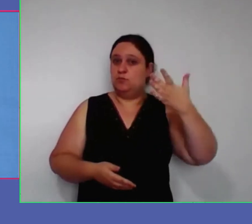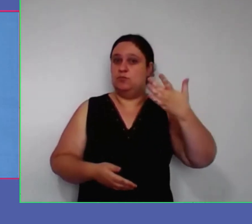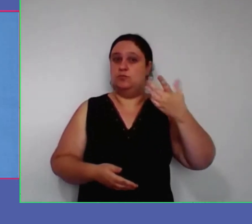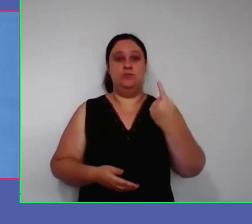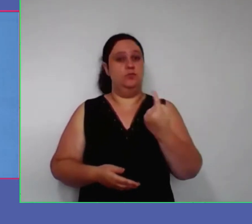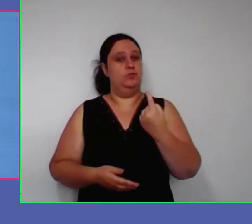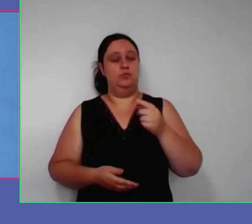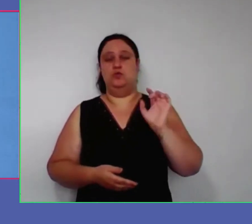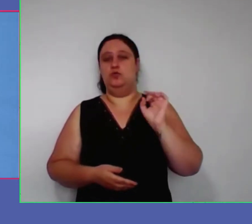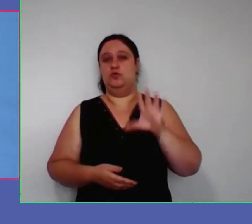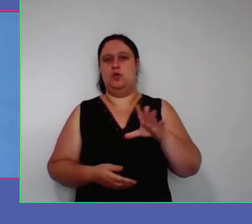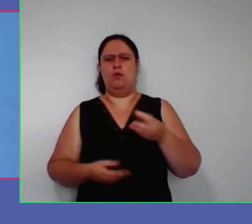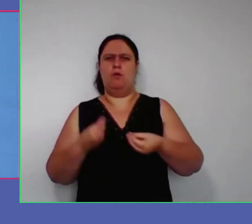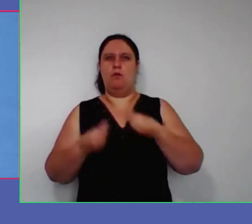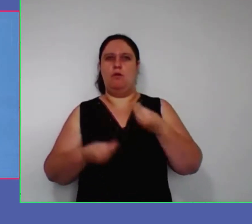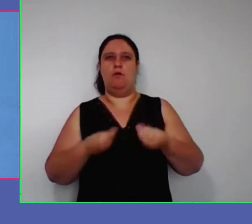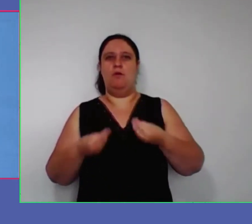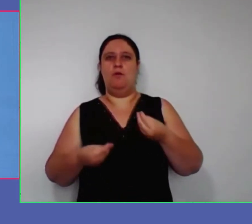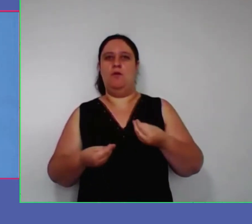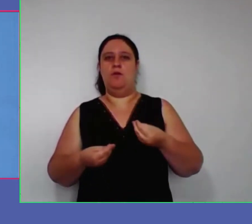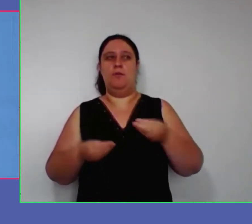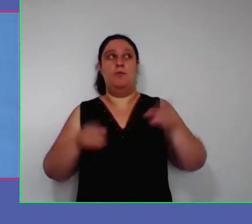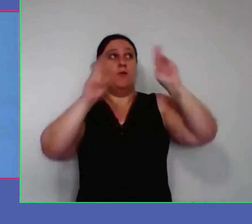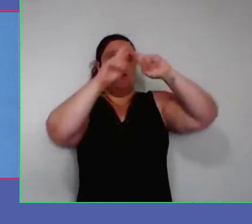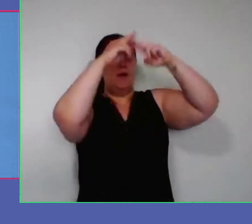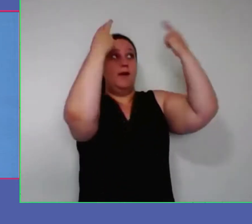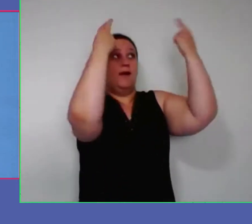é o reino dos céus.